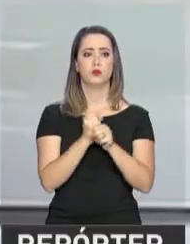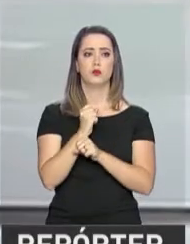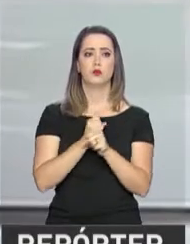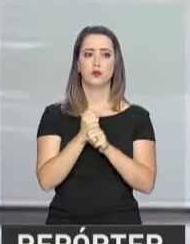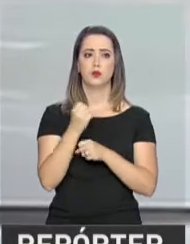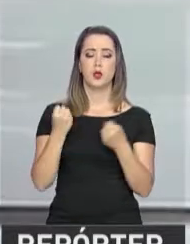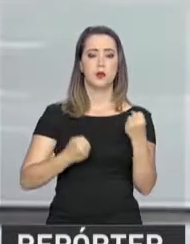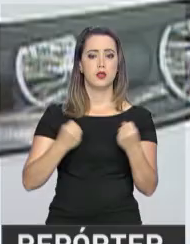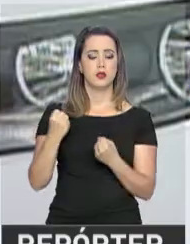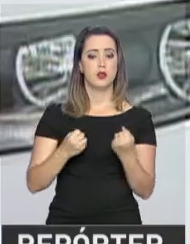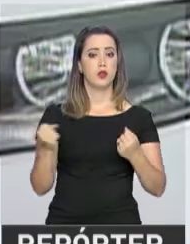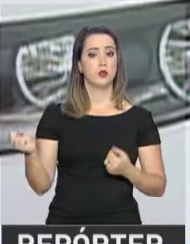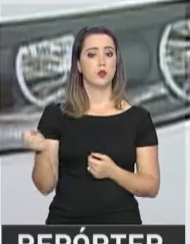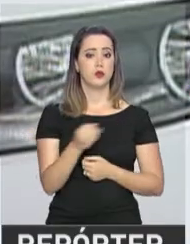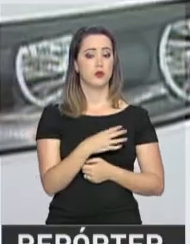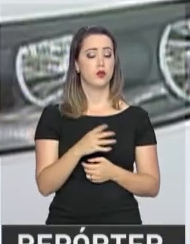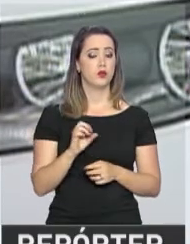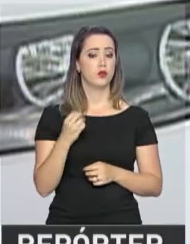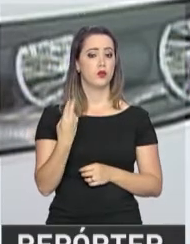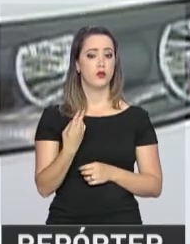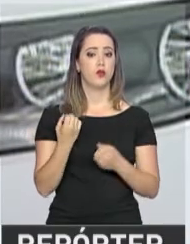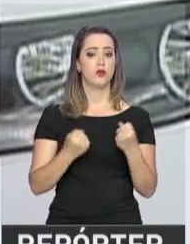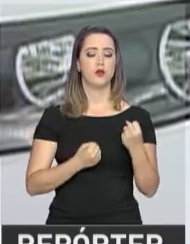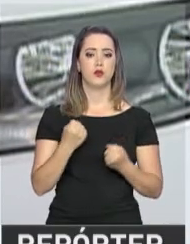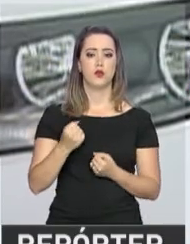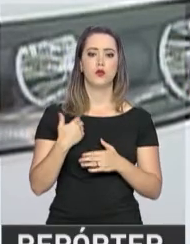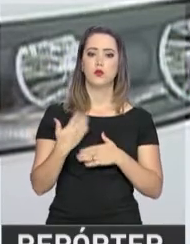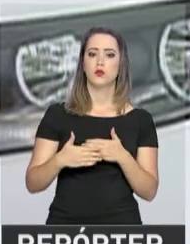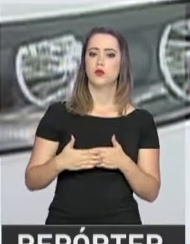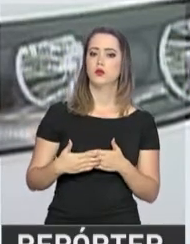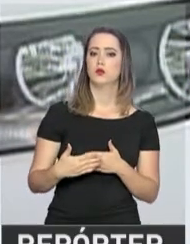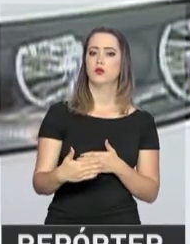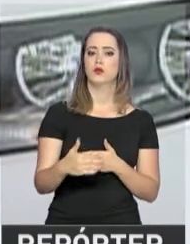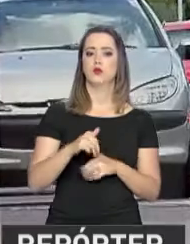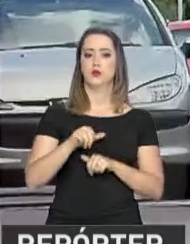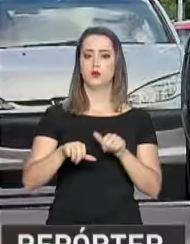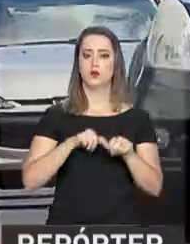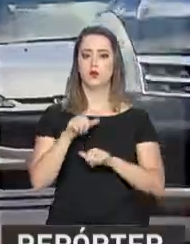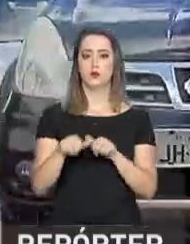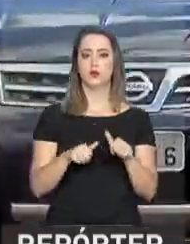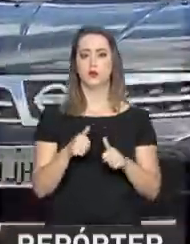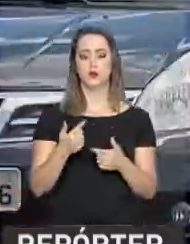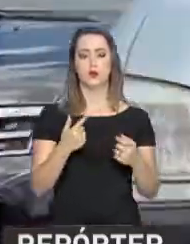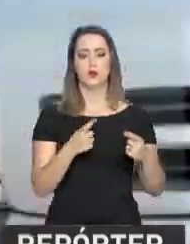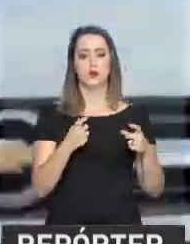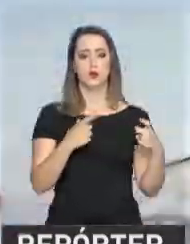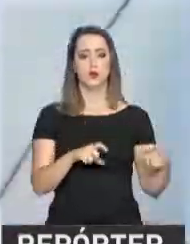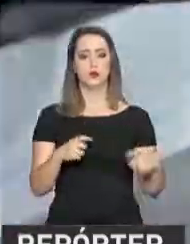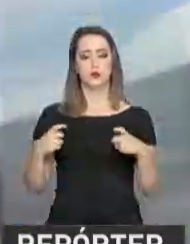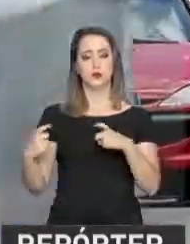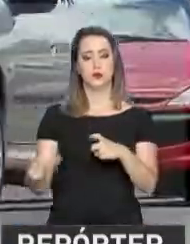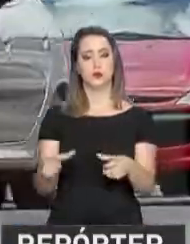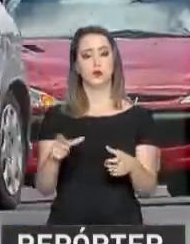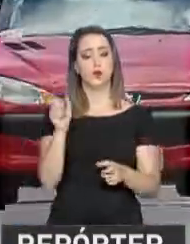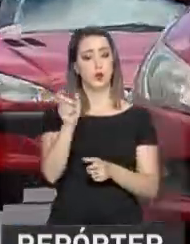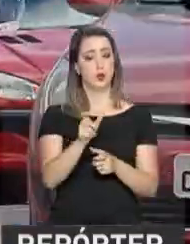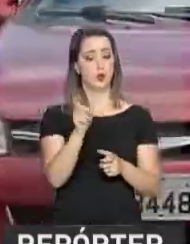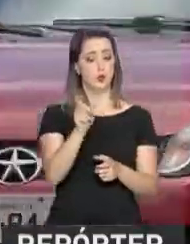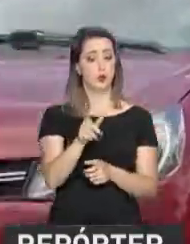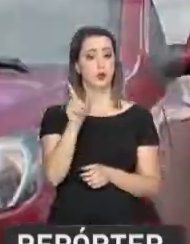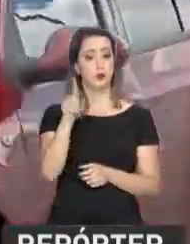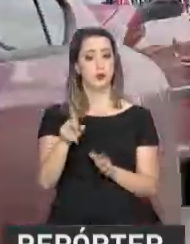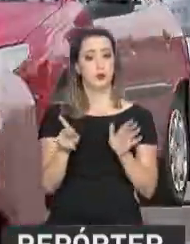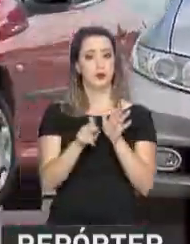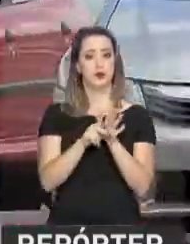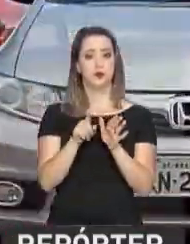veículos novos para aqueles que estiverem em processo de transferência de município ou de proprietário ou ainda quando